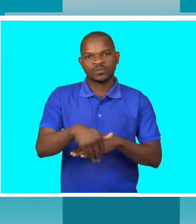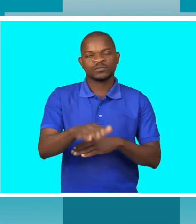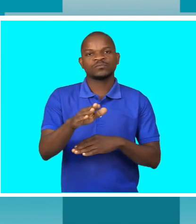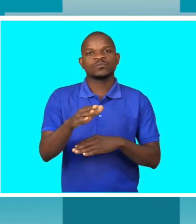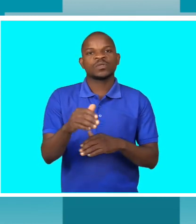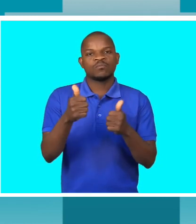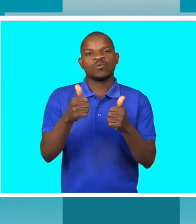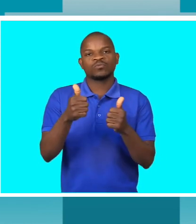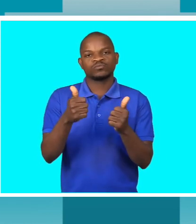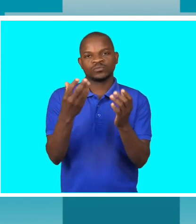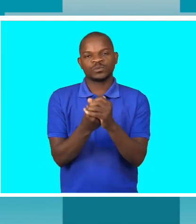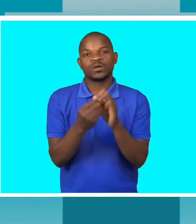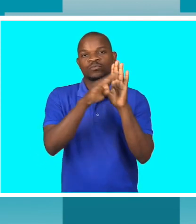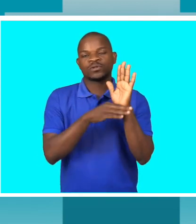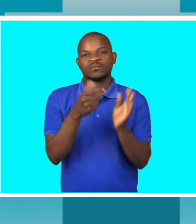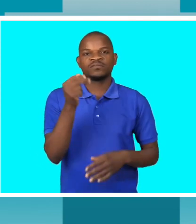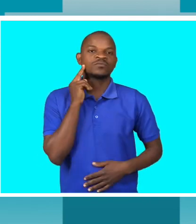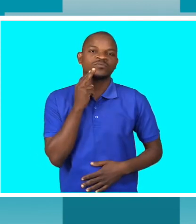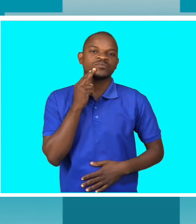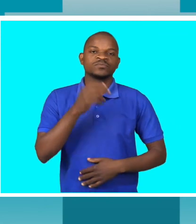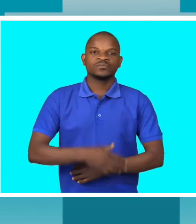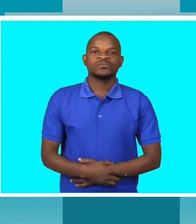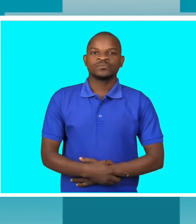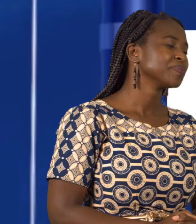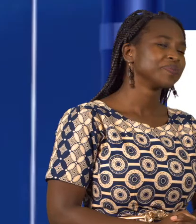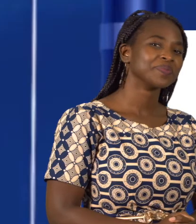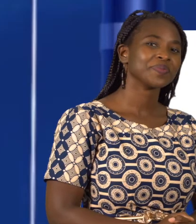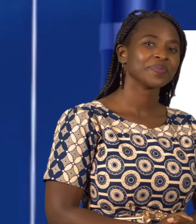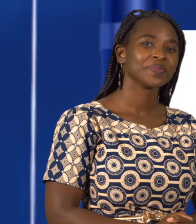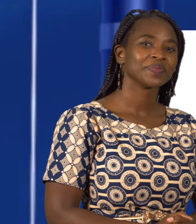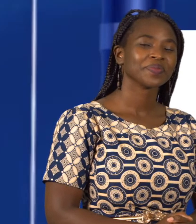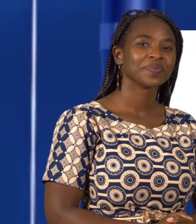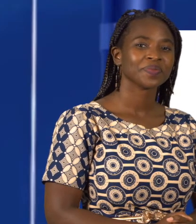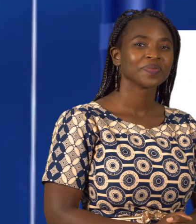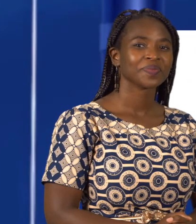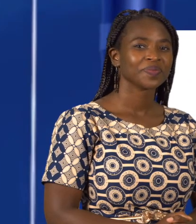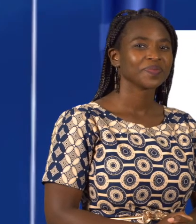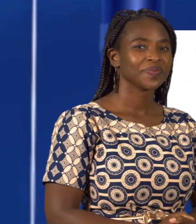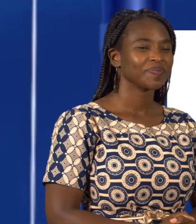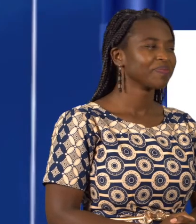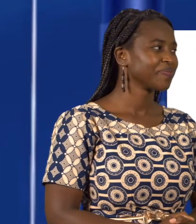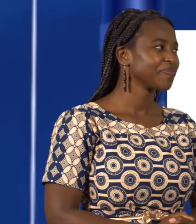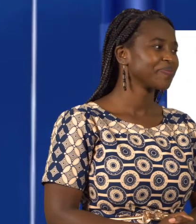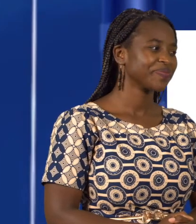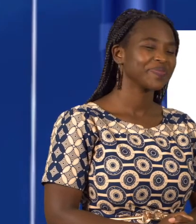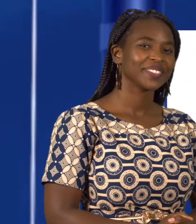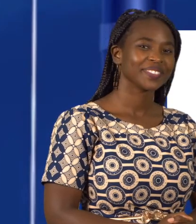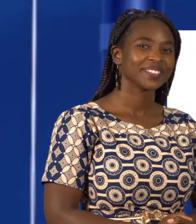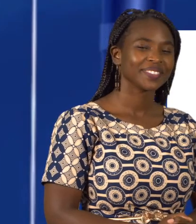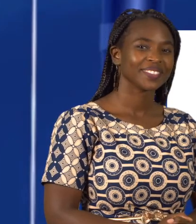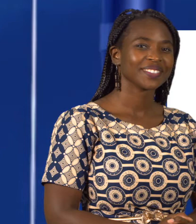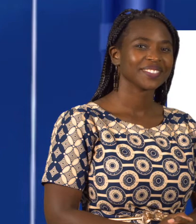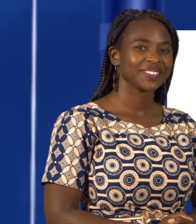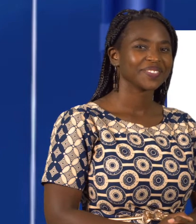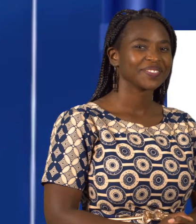de boa acompanhar o programa da TV Surto Conheça os sinais dos meios de transporte